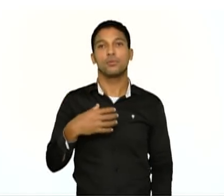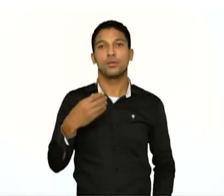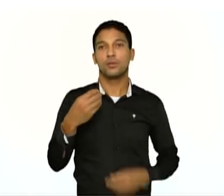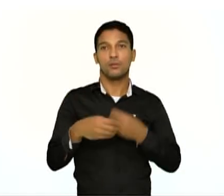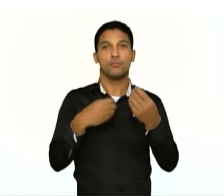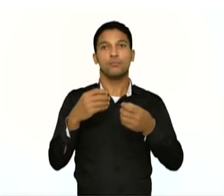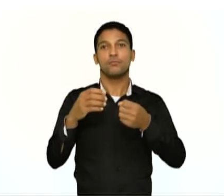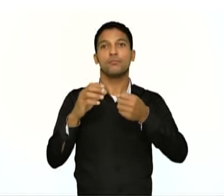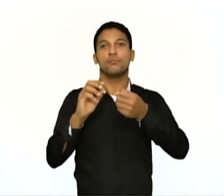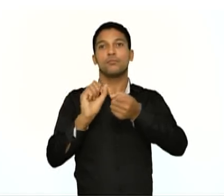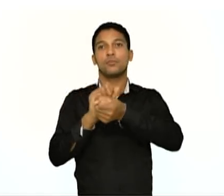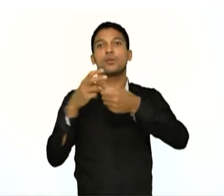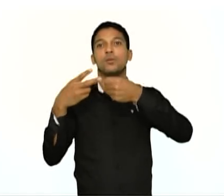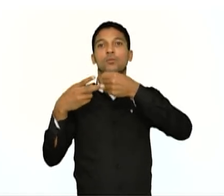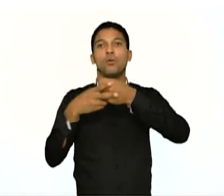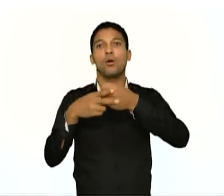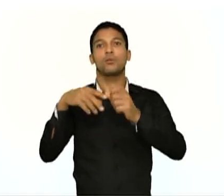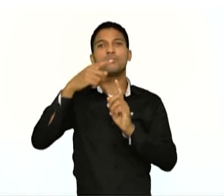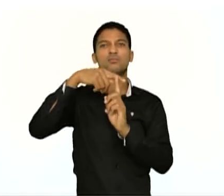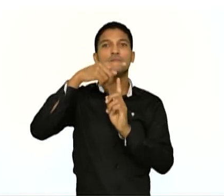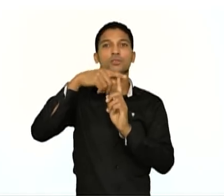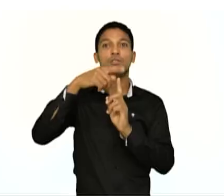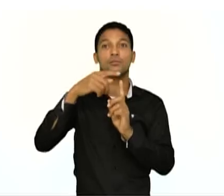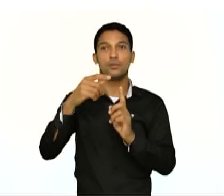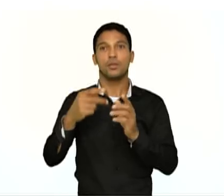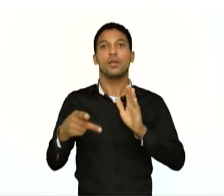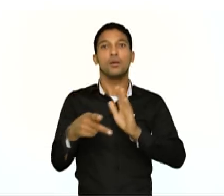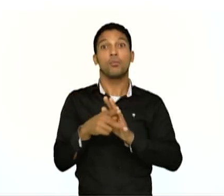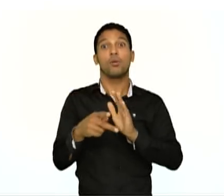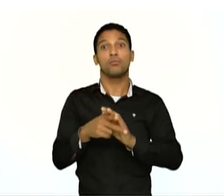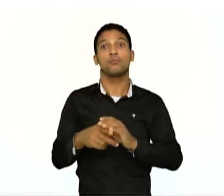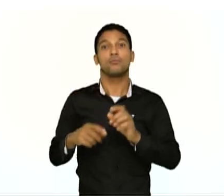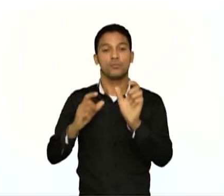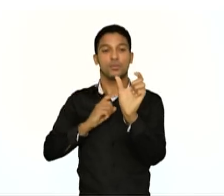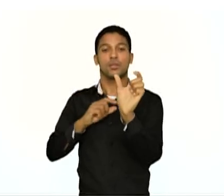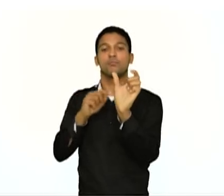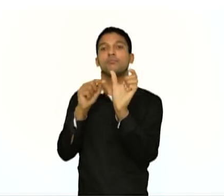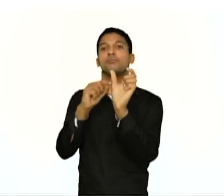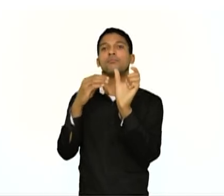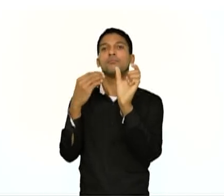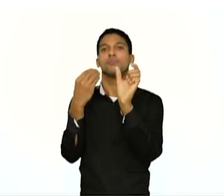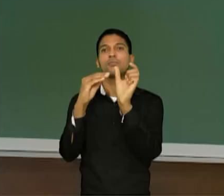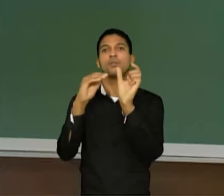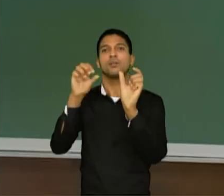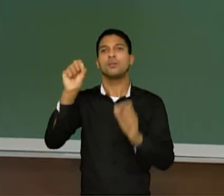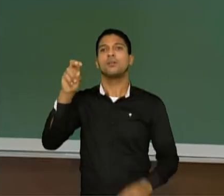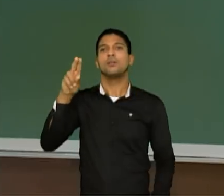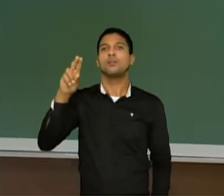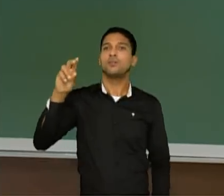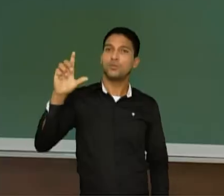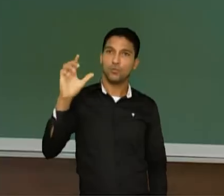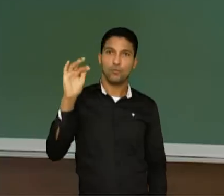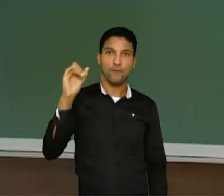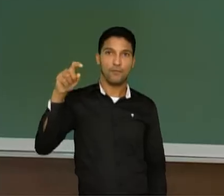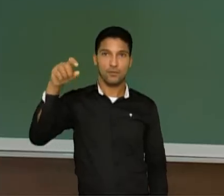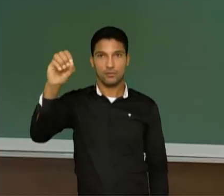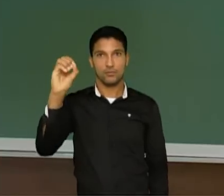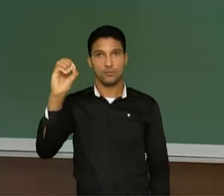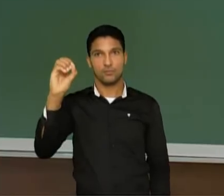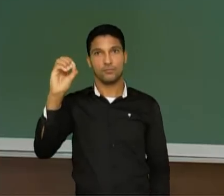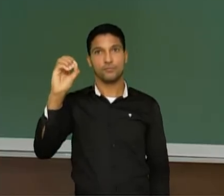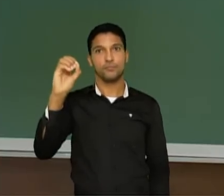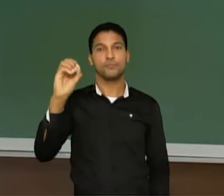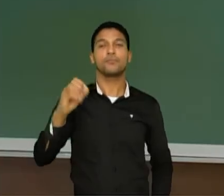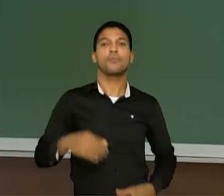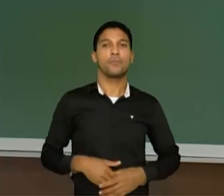tem essas expressões que são feitas com o sufixo mente, né? A gente percebeu isso porque nós estudamos em aulas